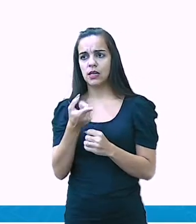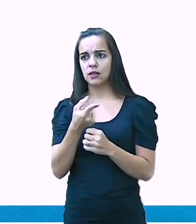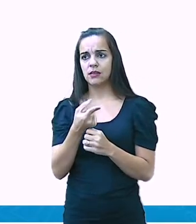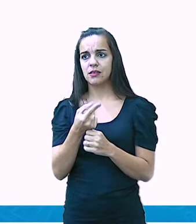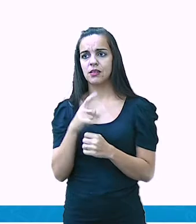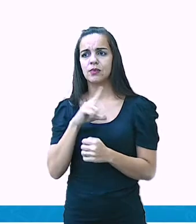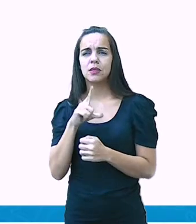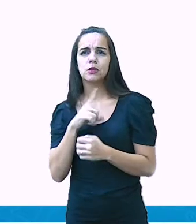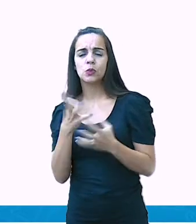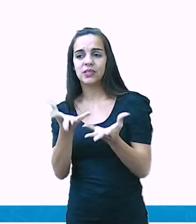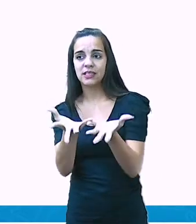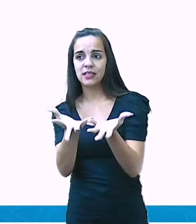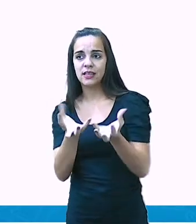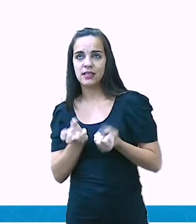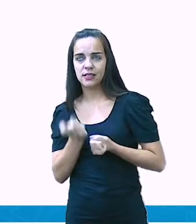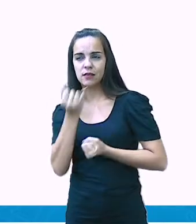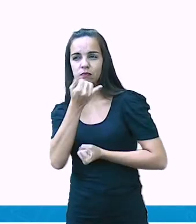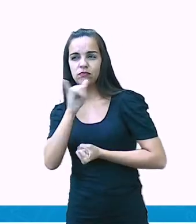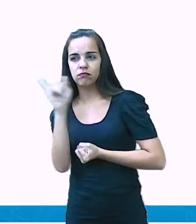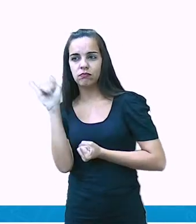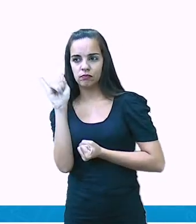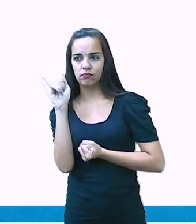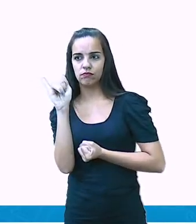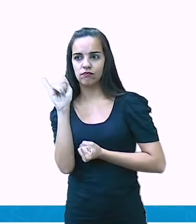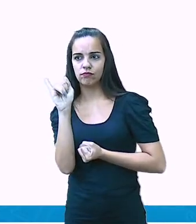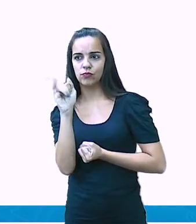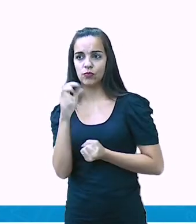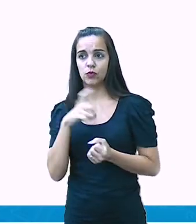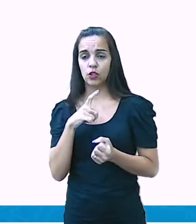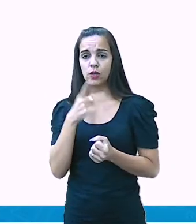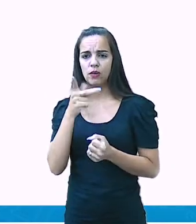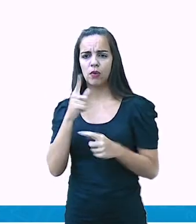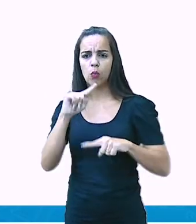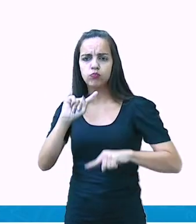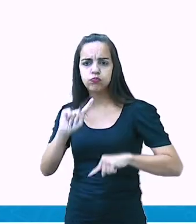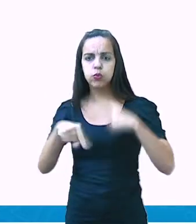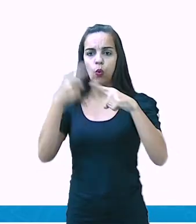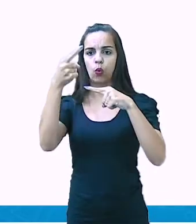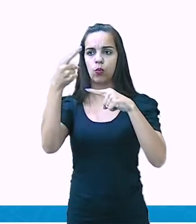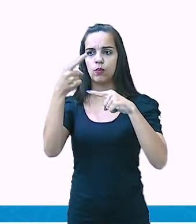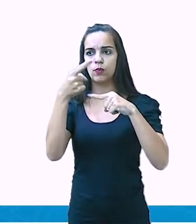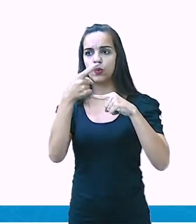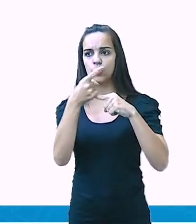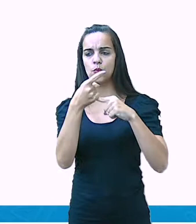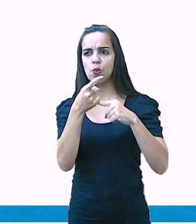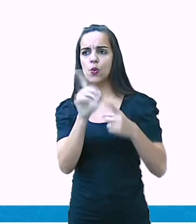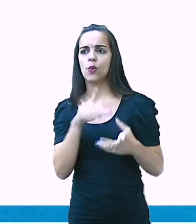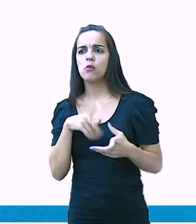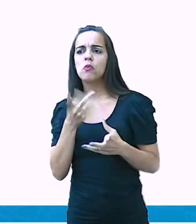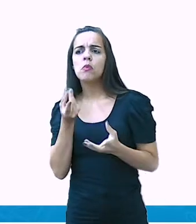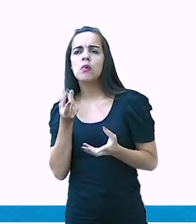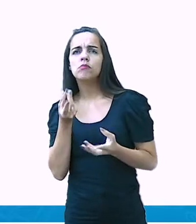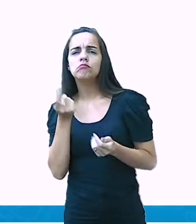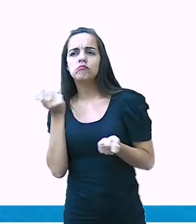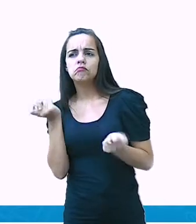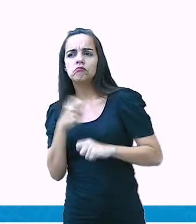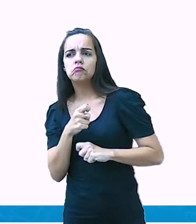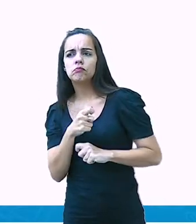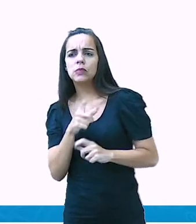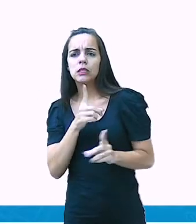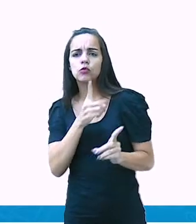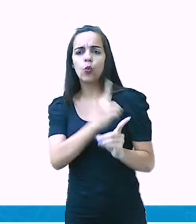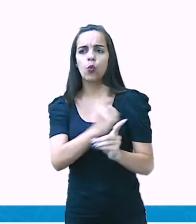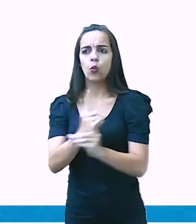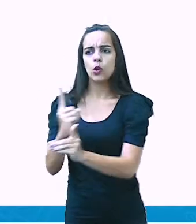quando ele recebe esta energia, este quanto de energia, aquele nível onde ele se